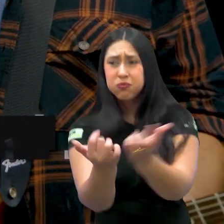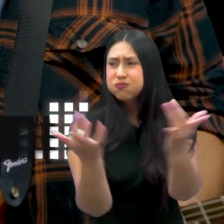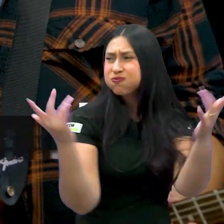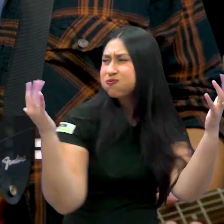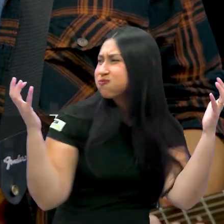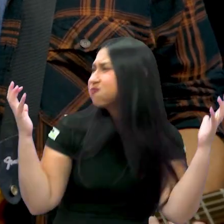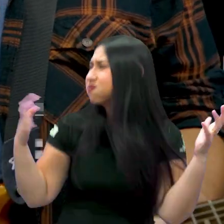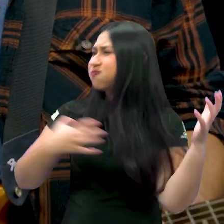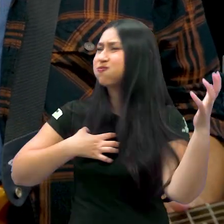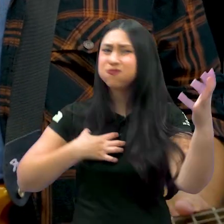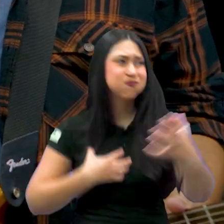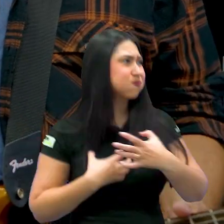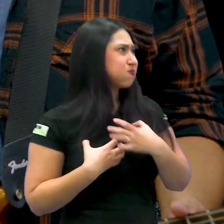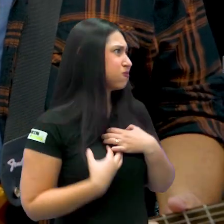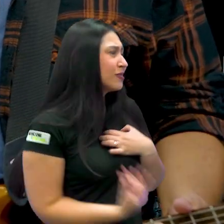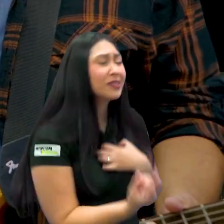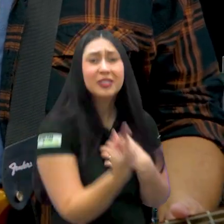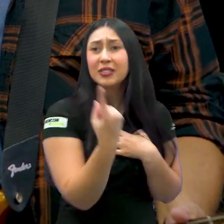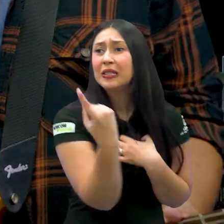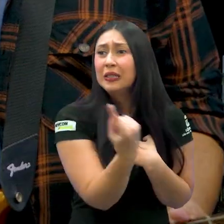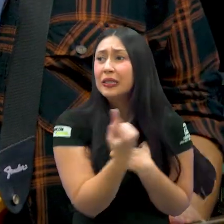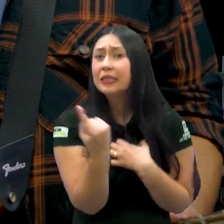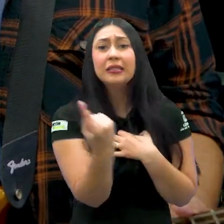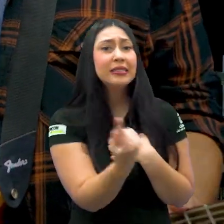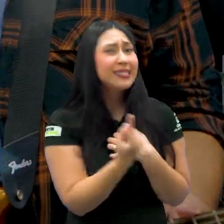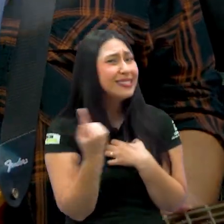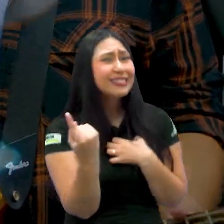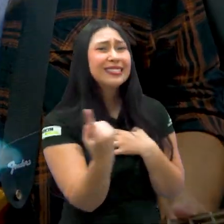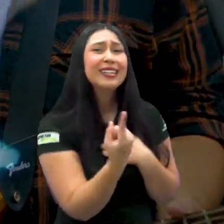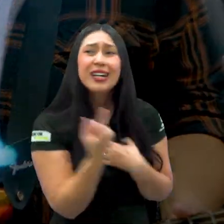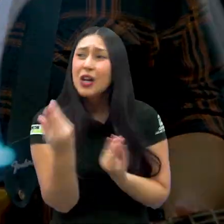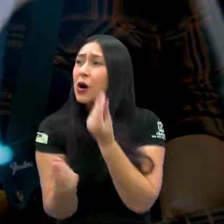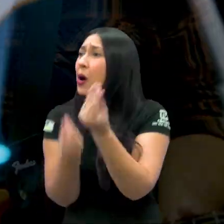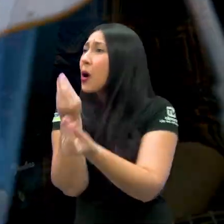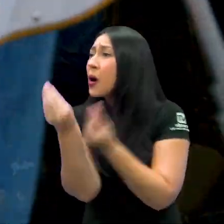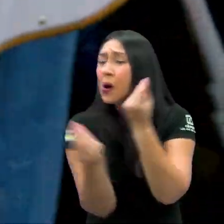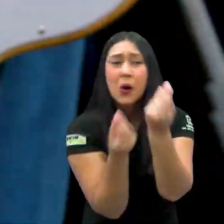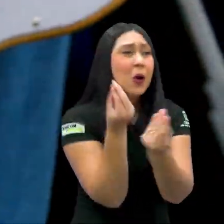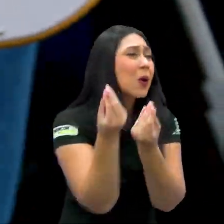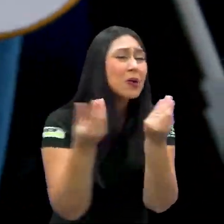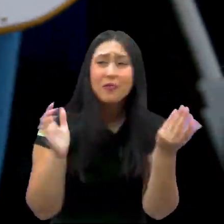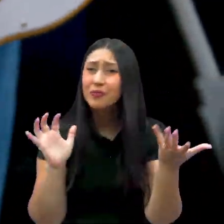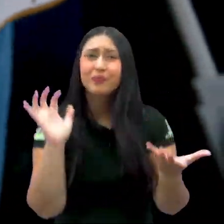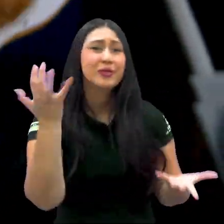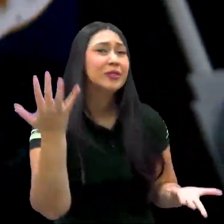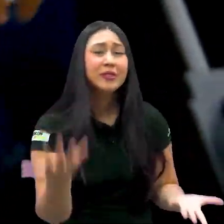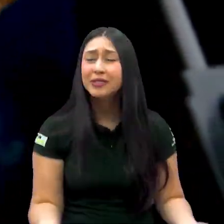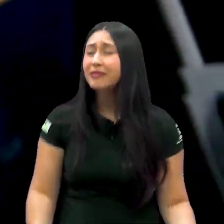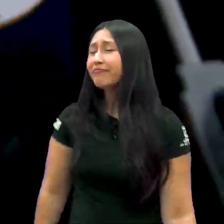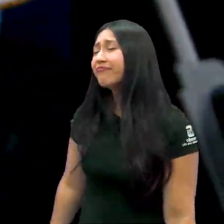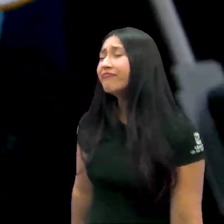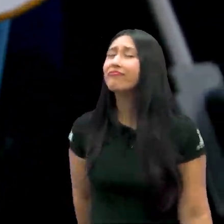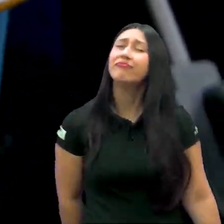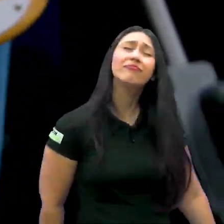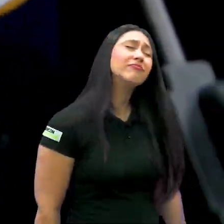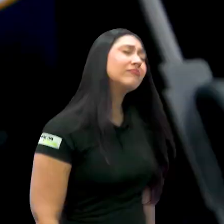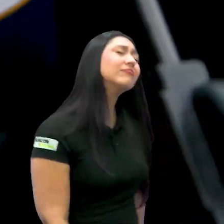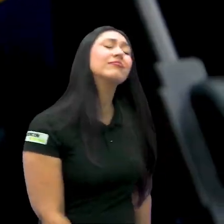Sozinhos nesse lugar com milhões, quanto tempo levou pra isso acontecer?